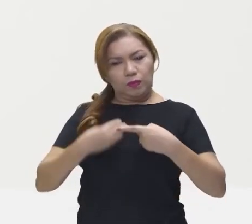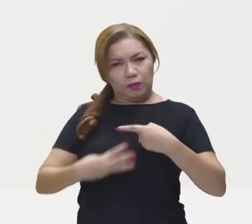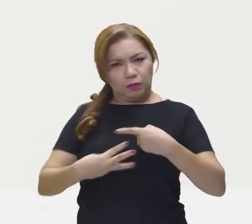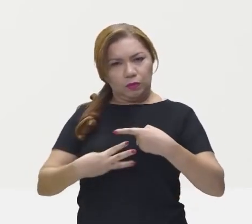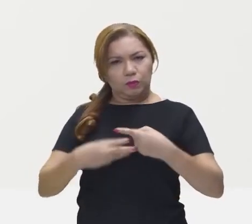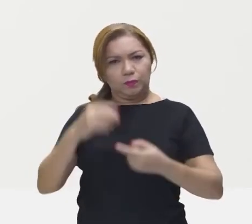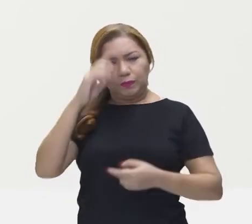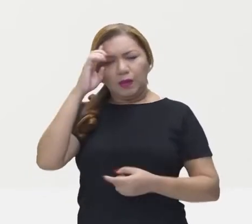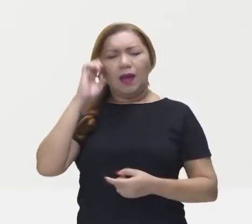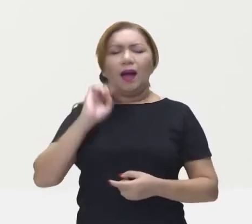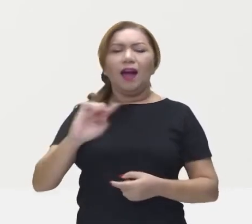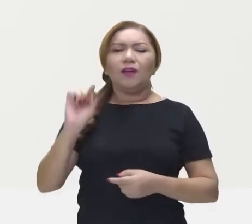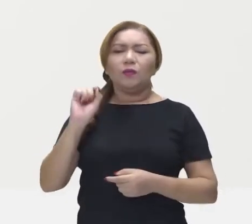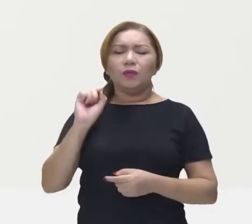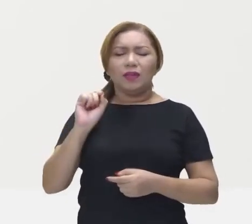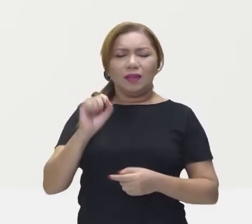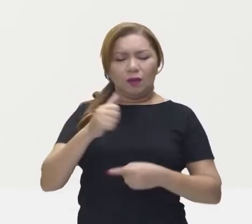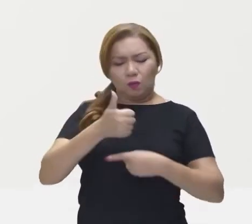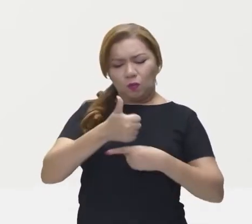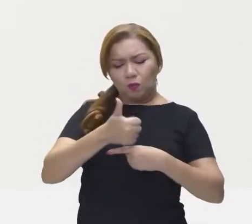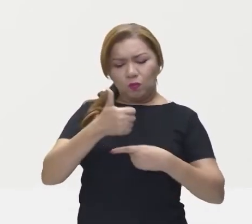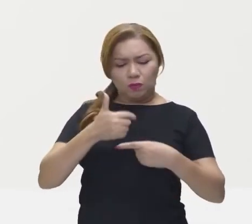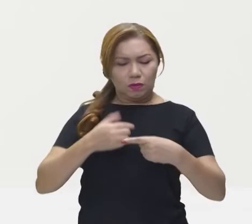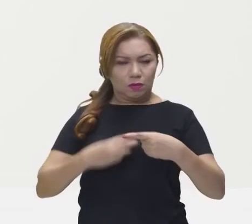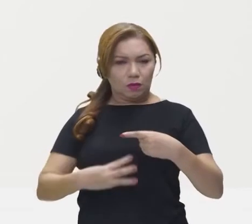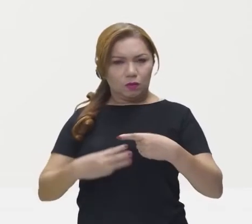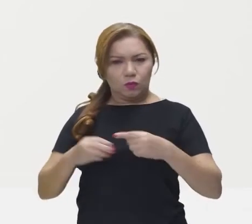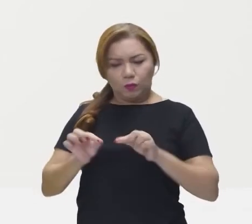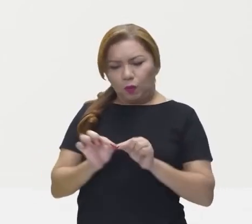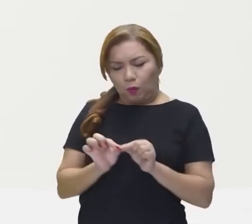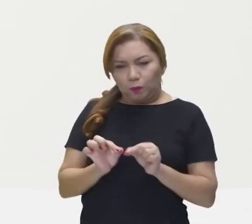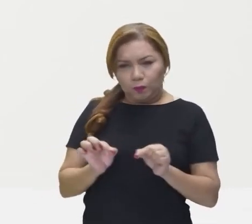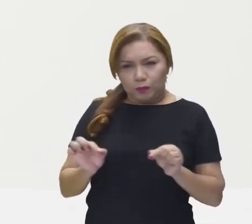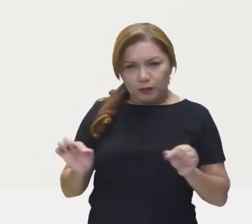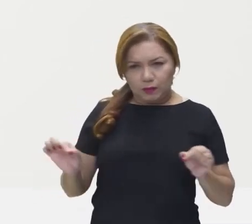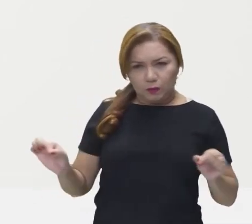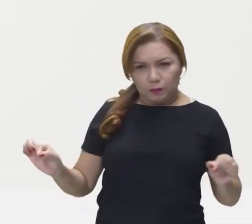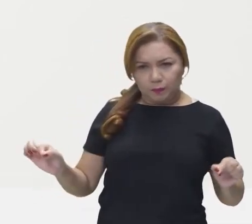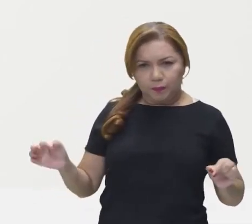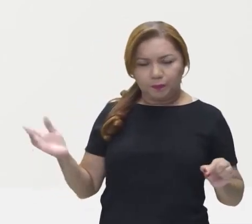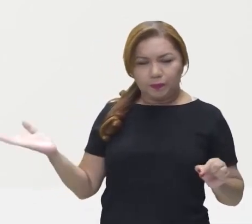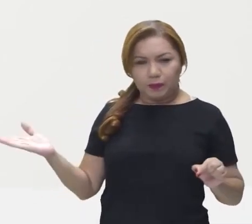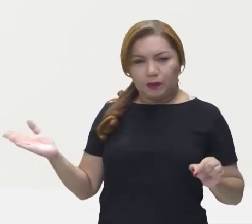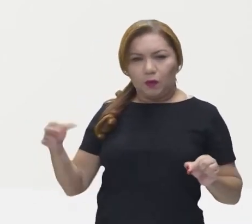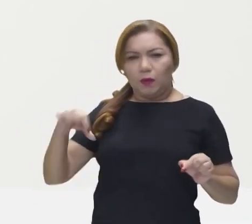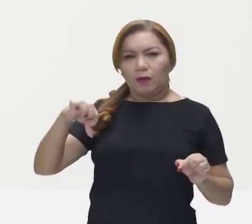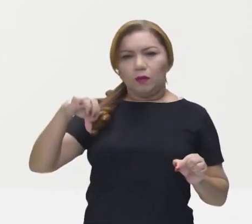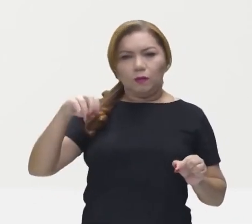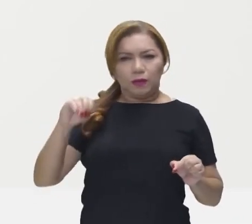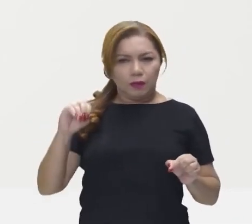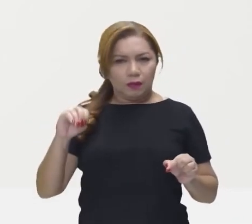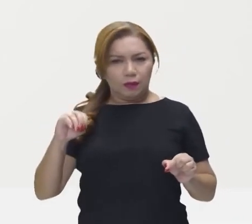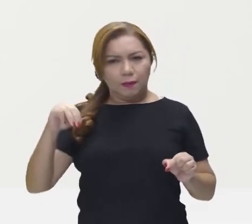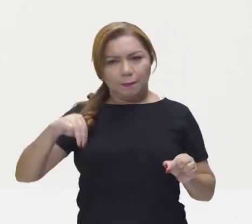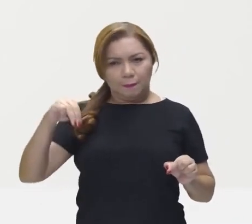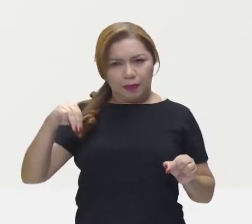colocar uma linha aqui. Digamos que este trajeto está representando aí 90 metros.